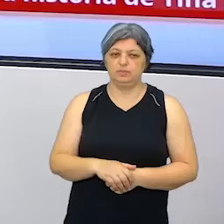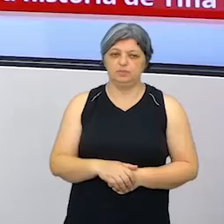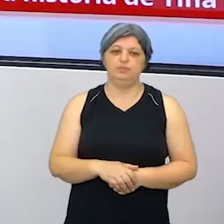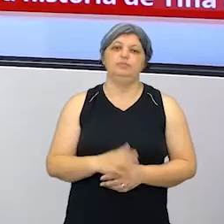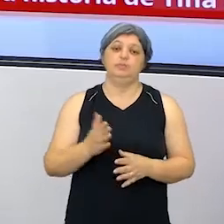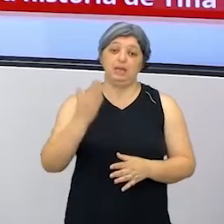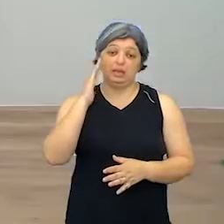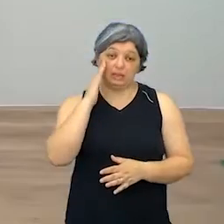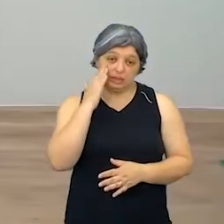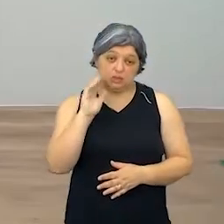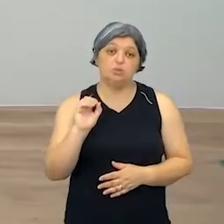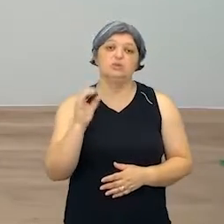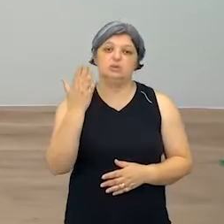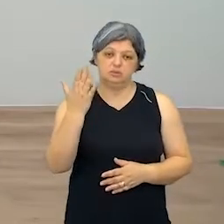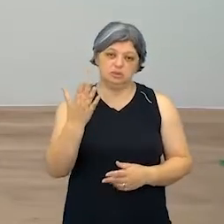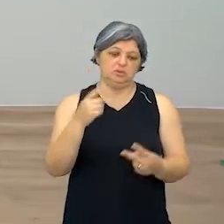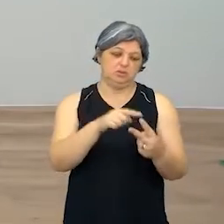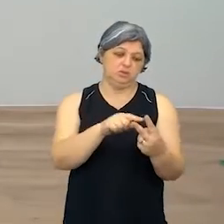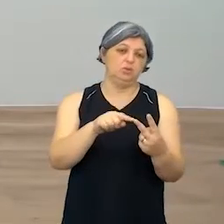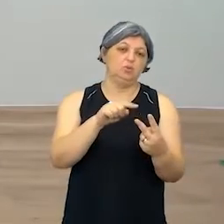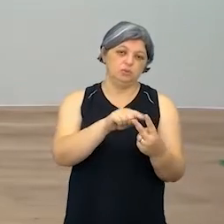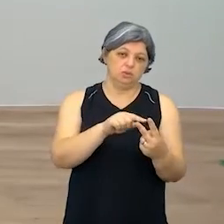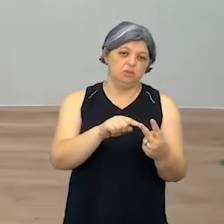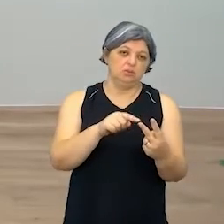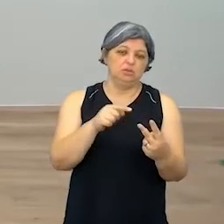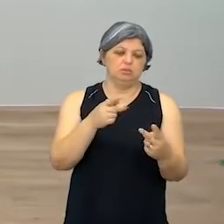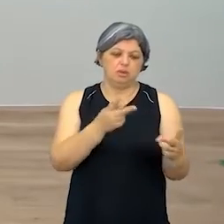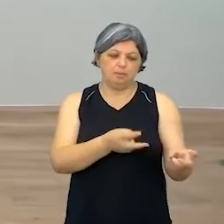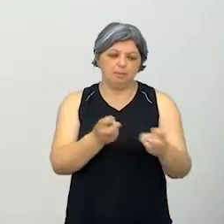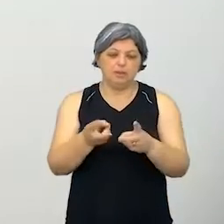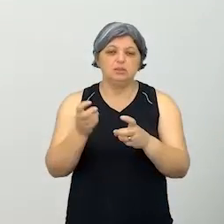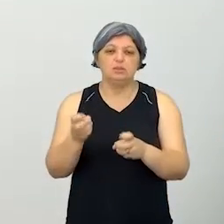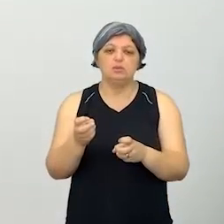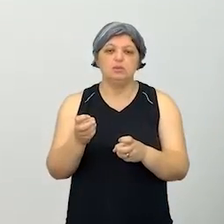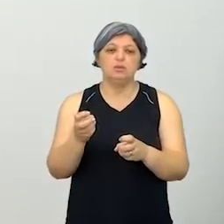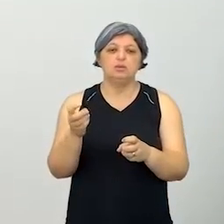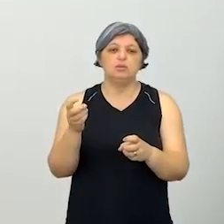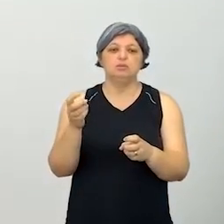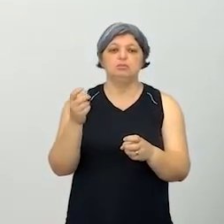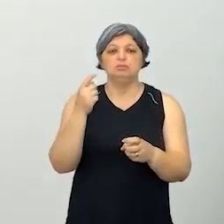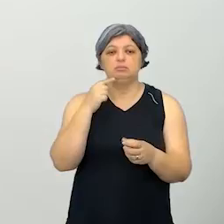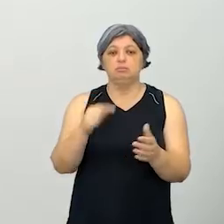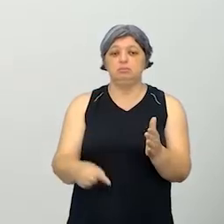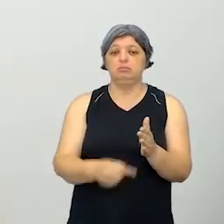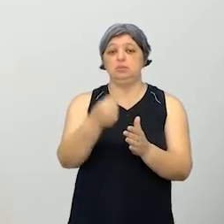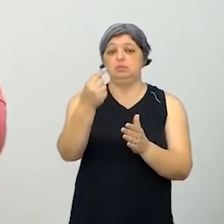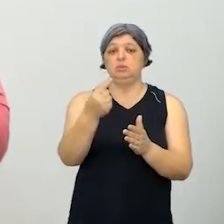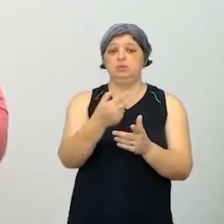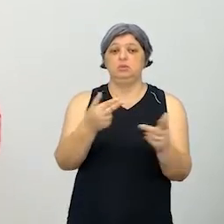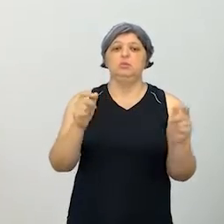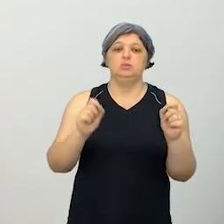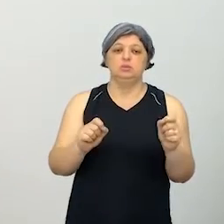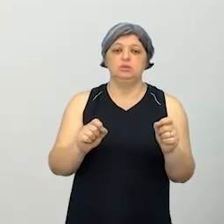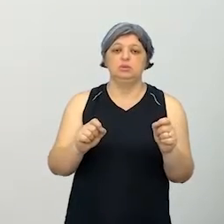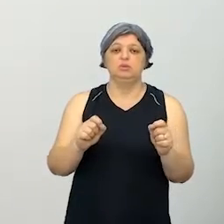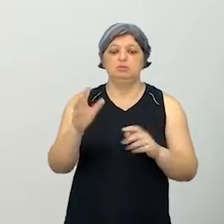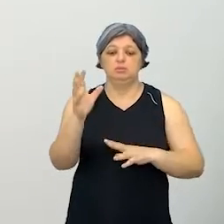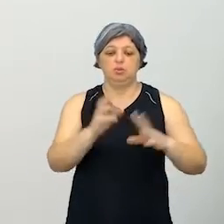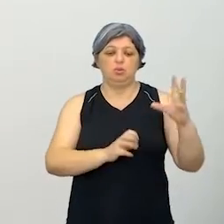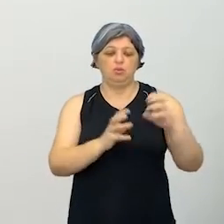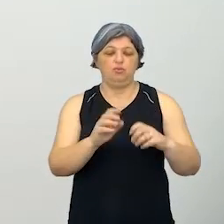está acontecendo entre os dois, para poder identificar em primeiro momento qual é o